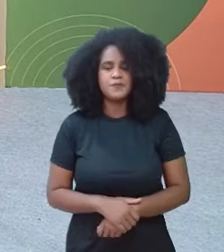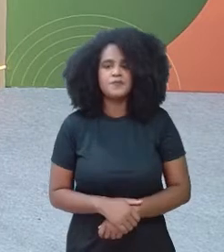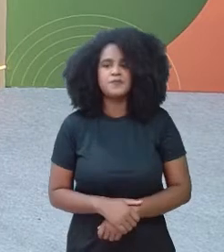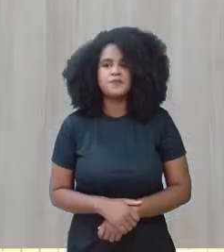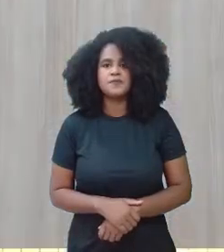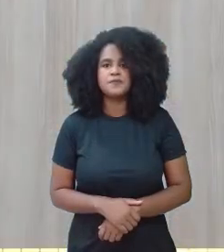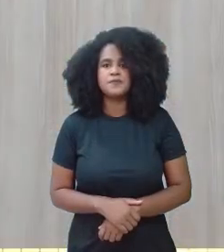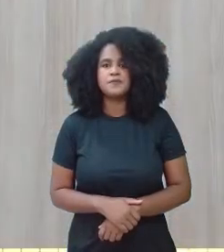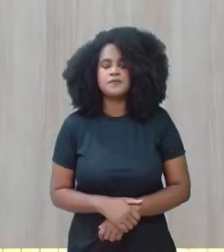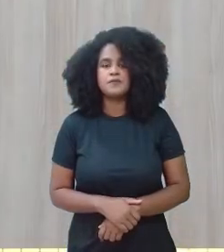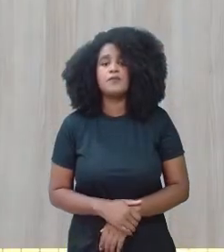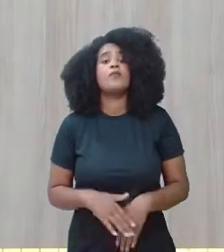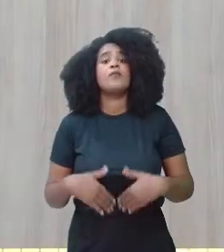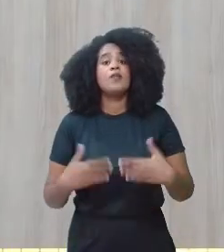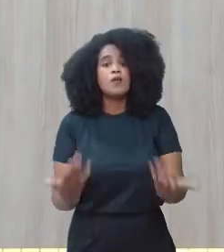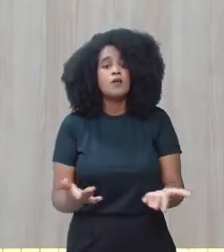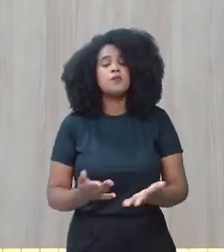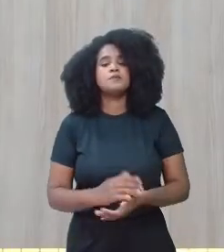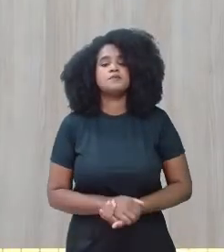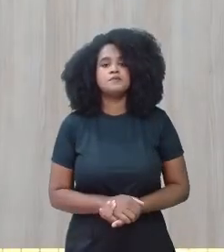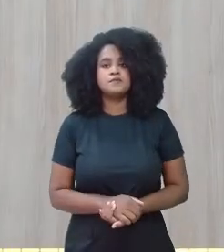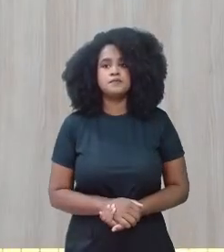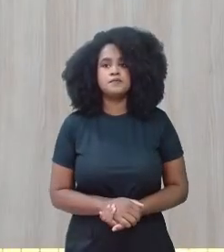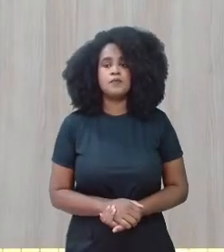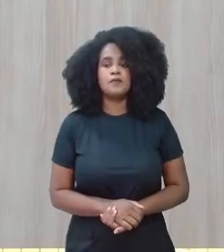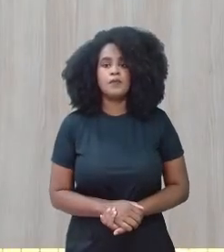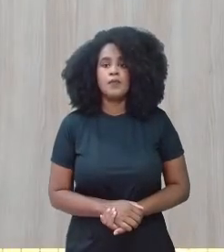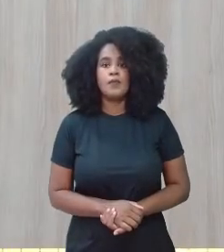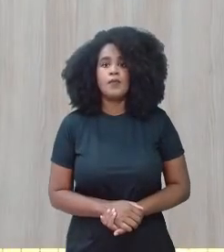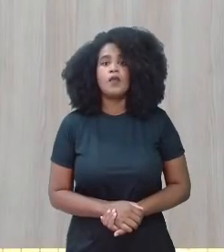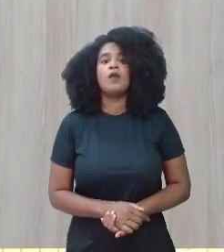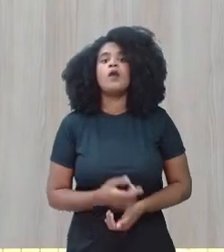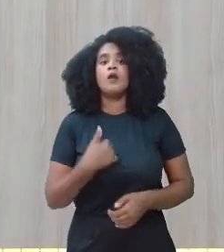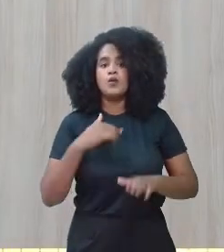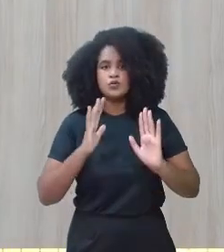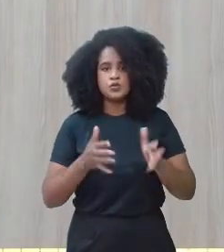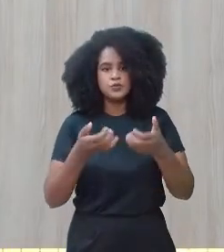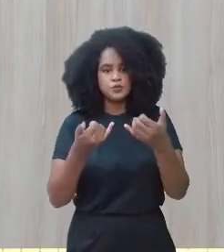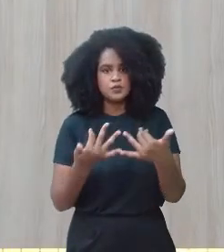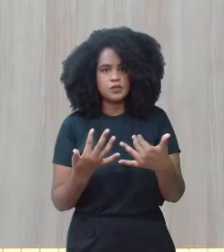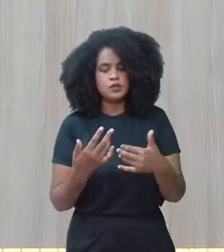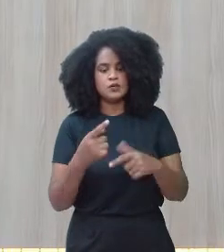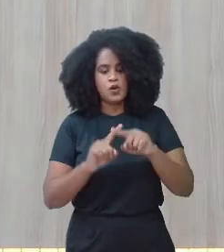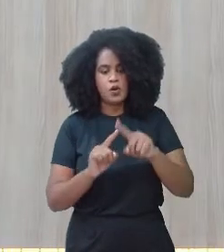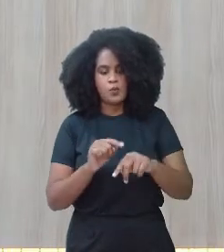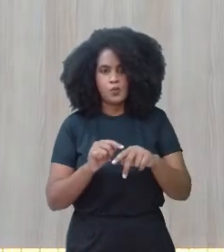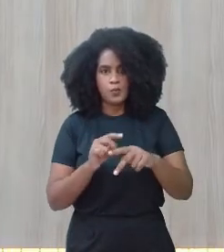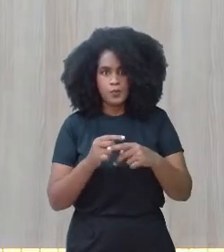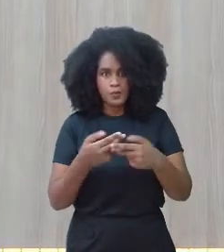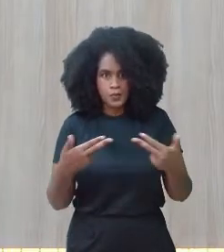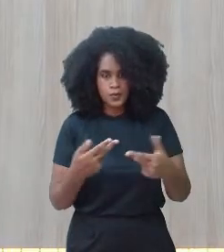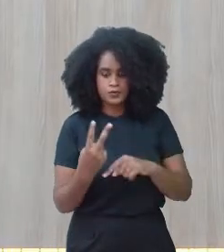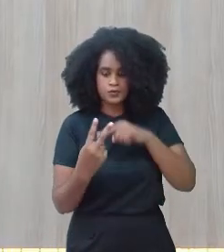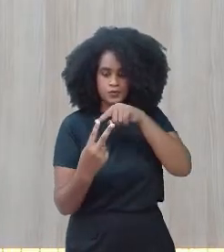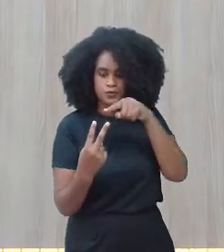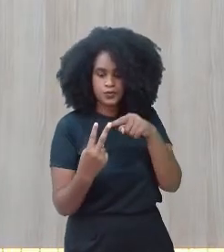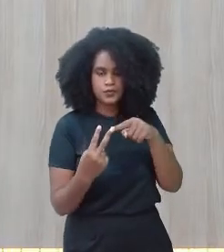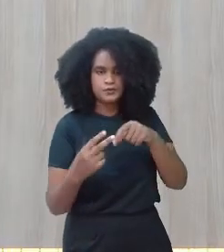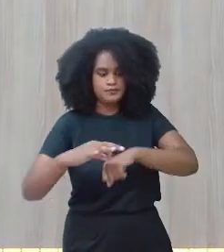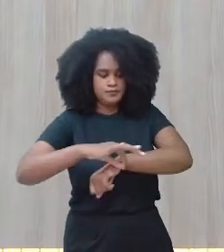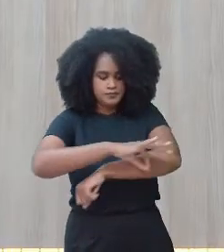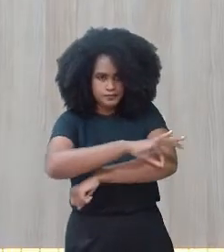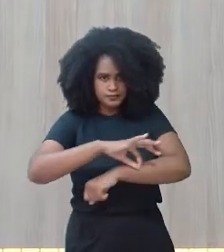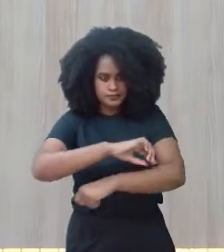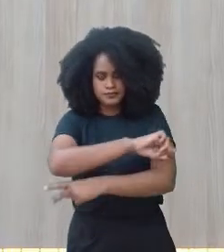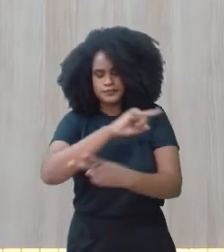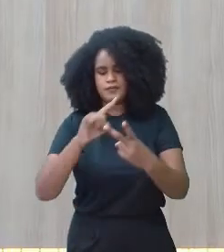Então, a ideia é, aqui eu coloquei dois instrumentos, né? Falei de régua e falei de trena. Mas eu queria que vocês